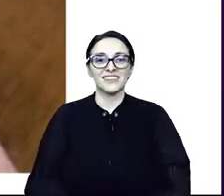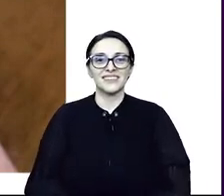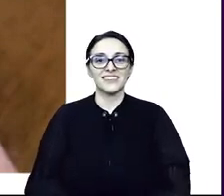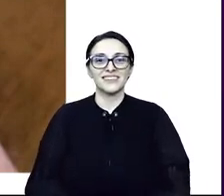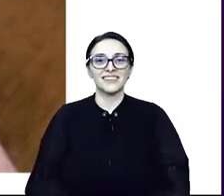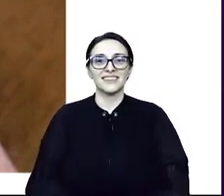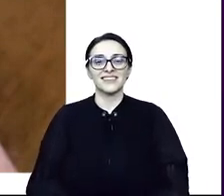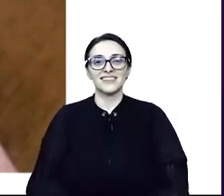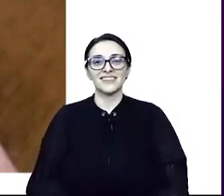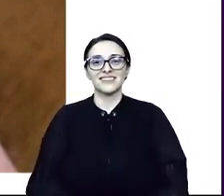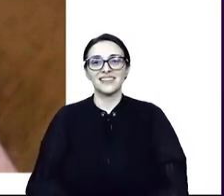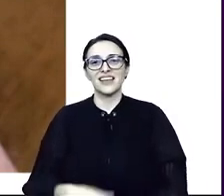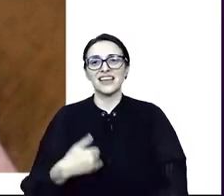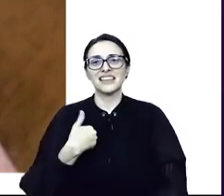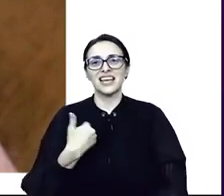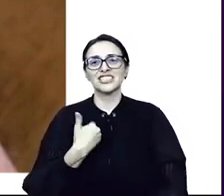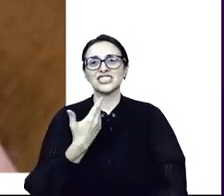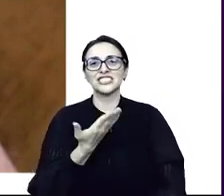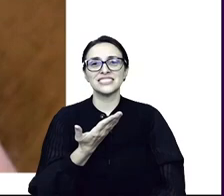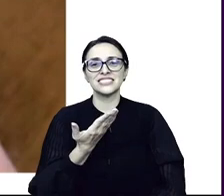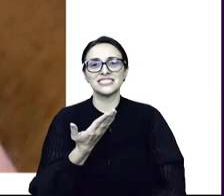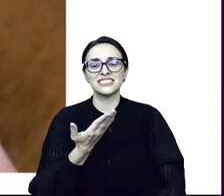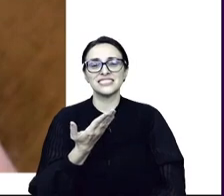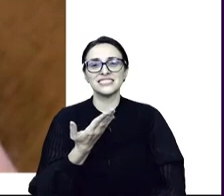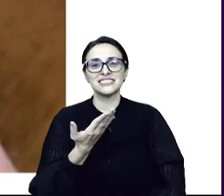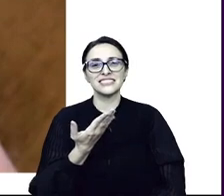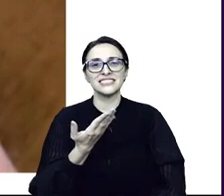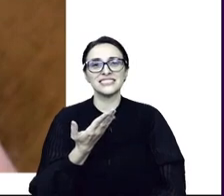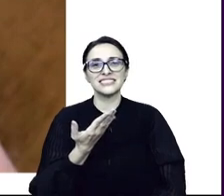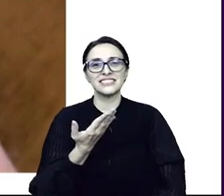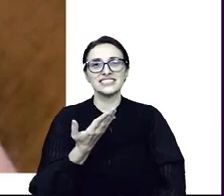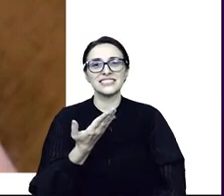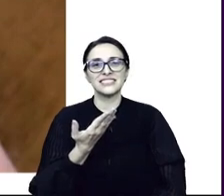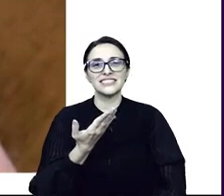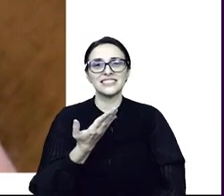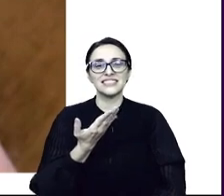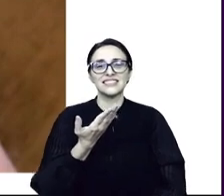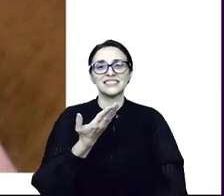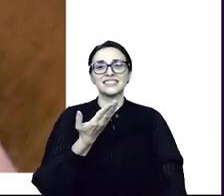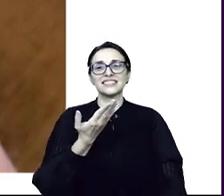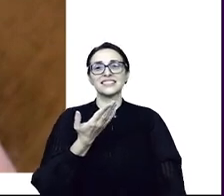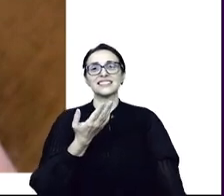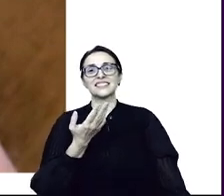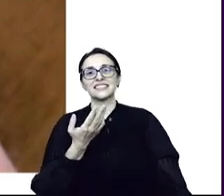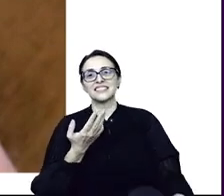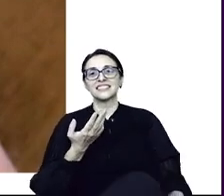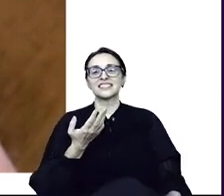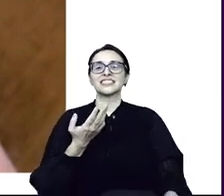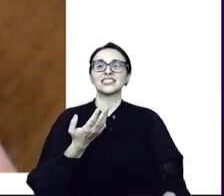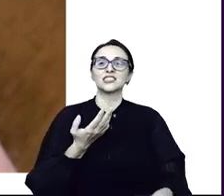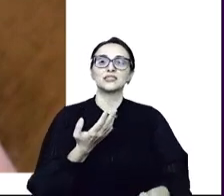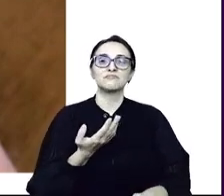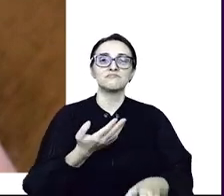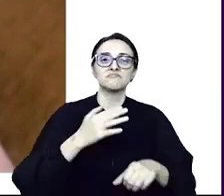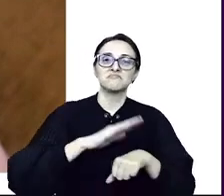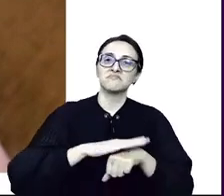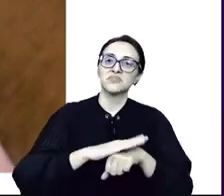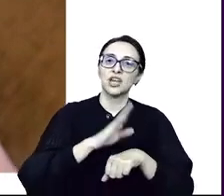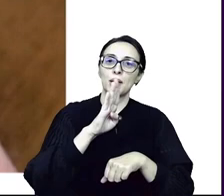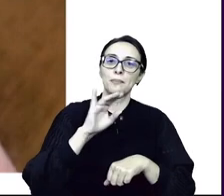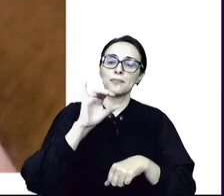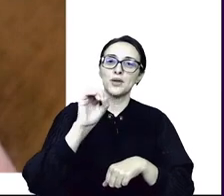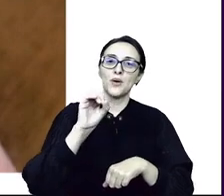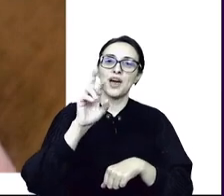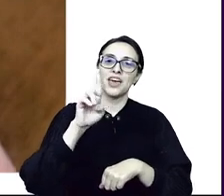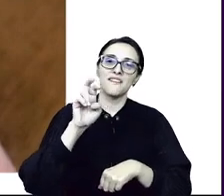Quantos anos, Nicola? Ele tem... Desculpa. Faria o planejamento do enxerto na minha 30, programação e faria uma